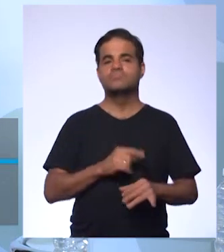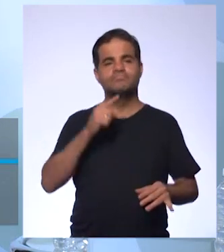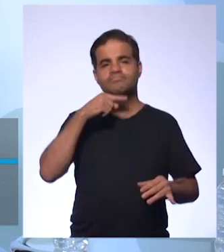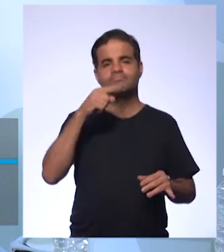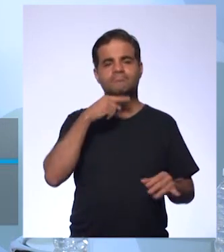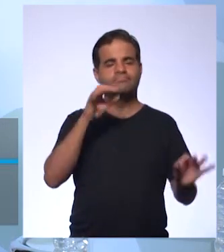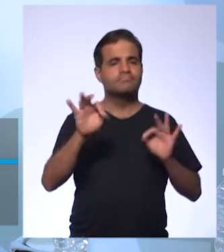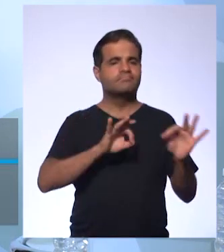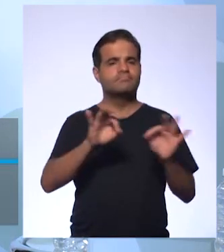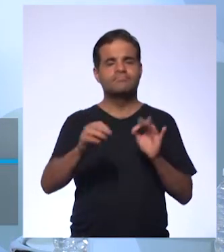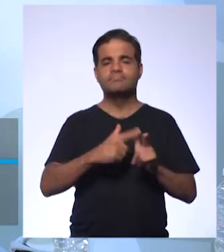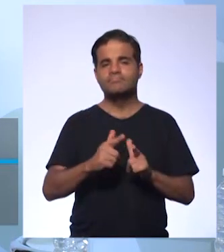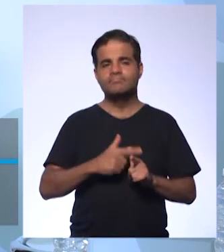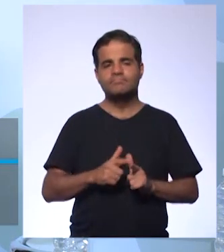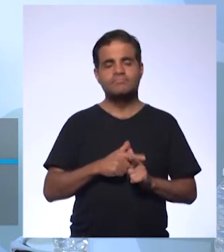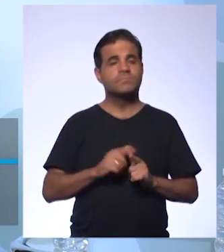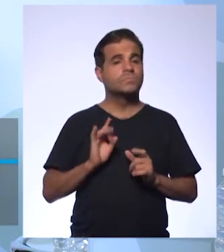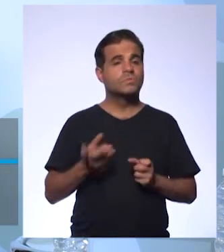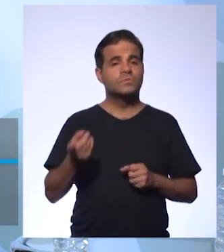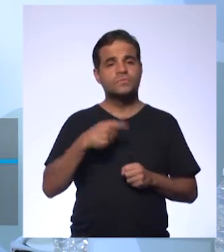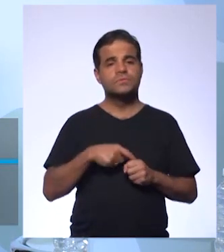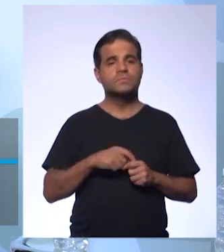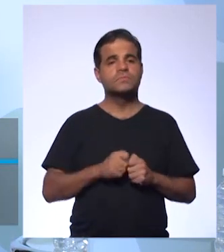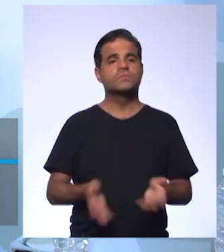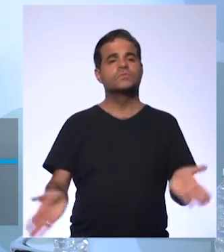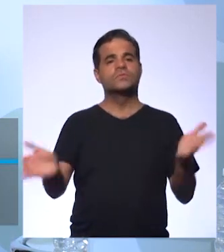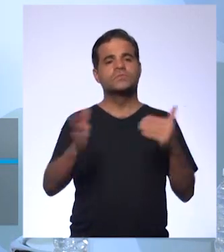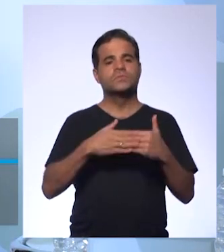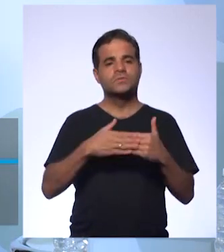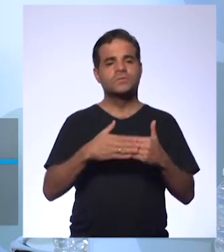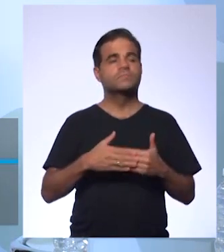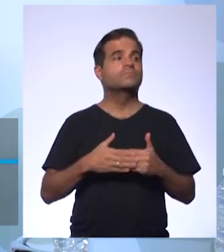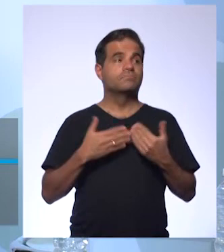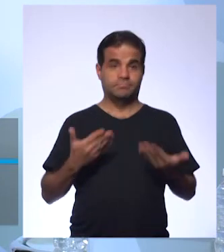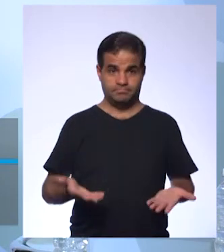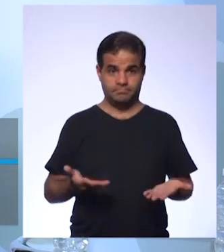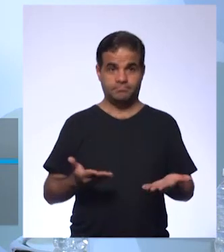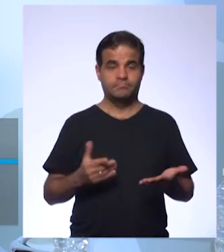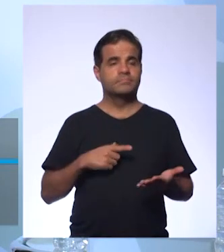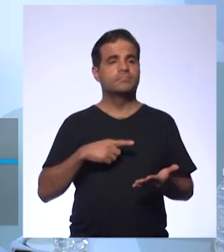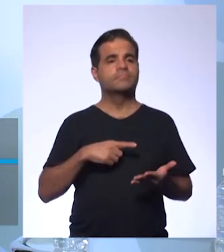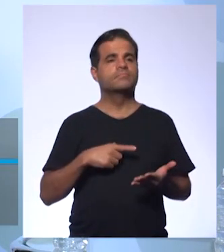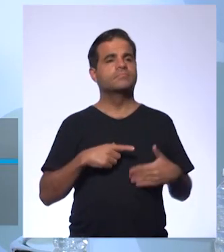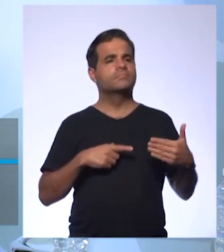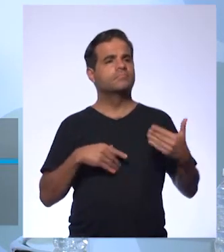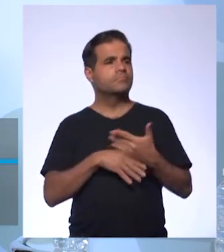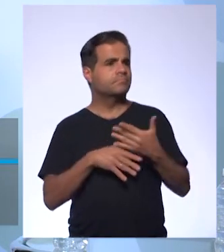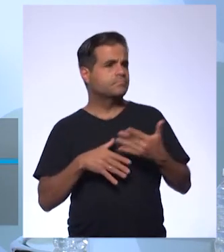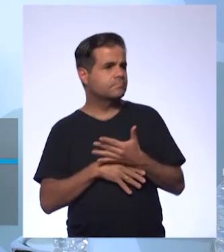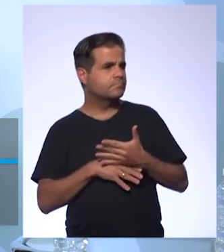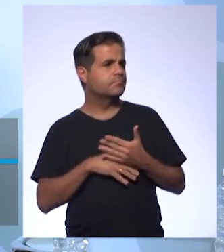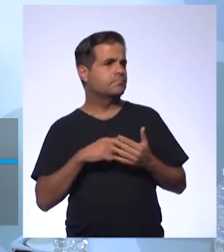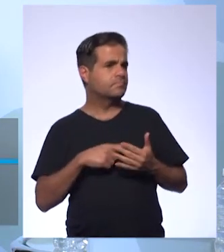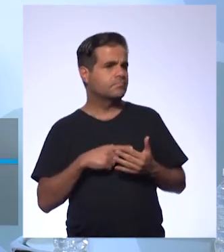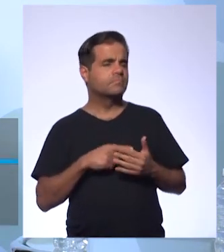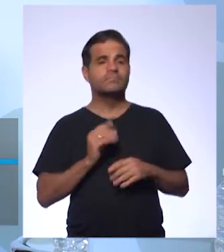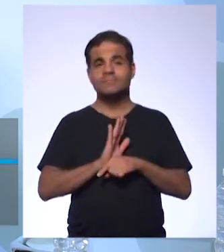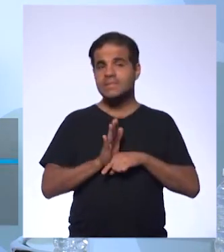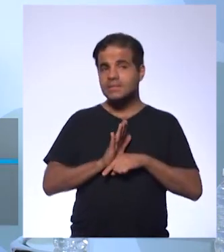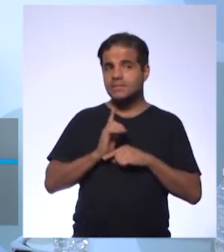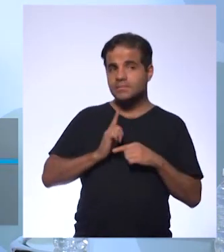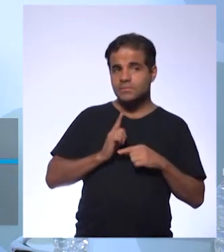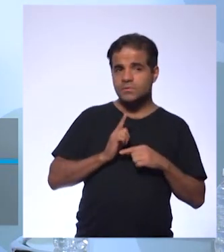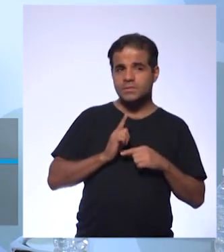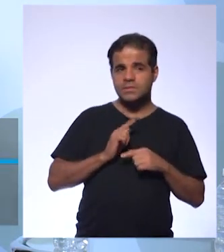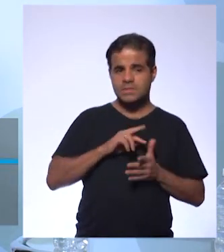resolve o problema. Eu estou voltando só para fazer um fechamento, tá? A questão de eu ter uma cidade que tenha cinema não significa